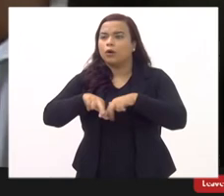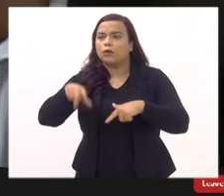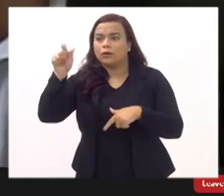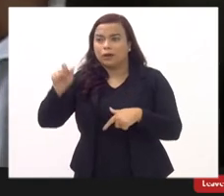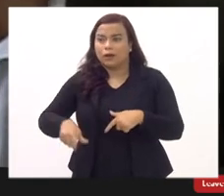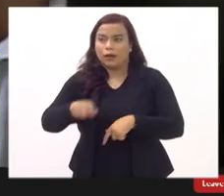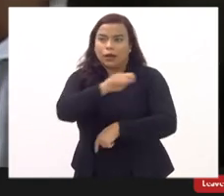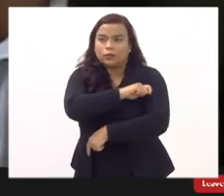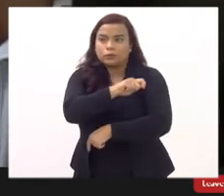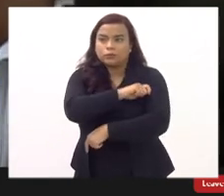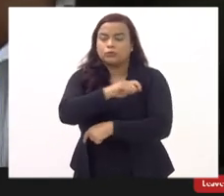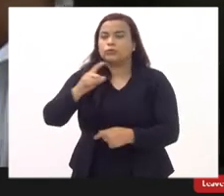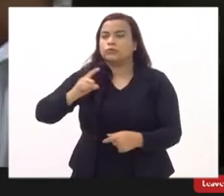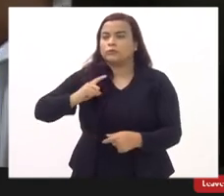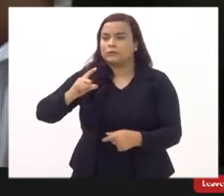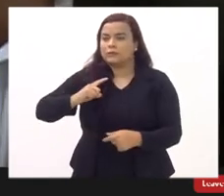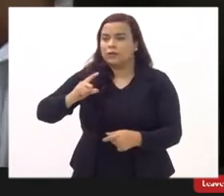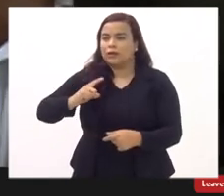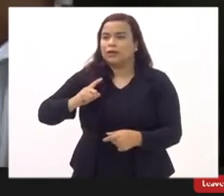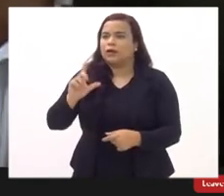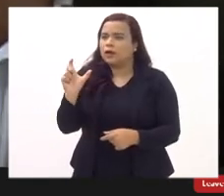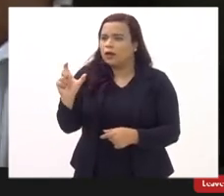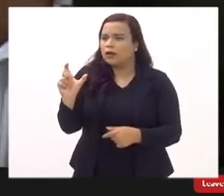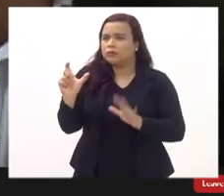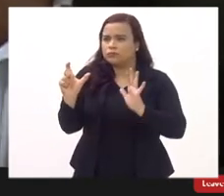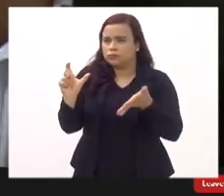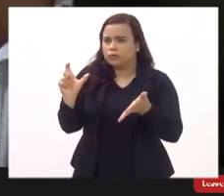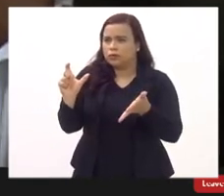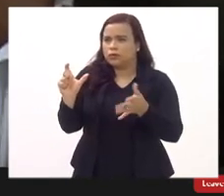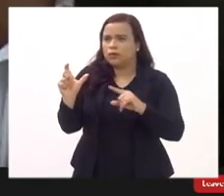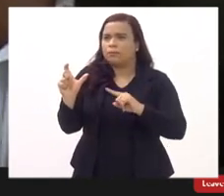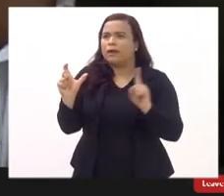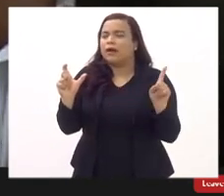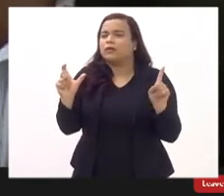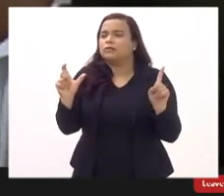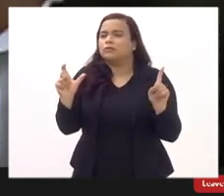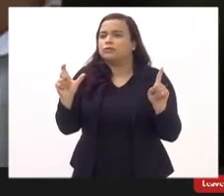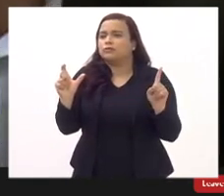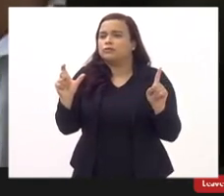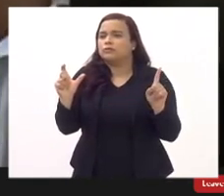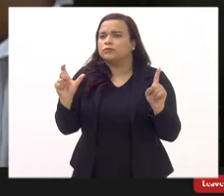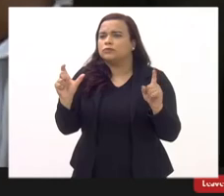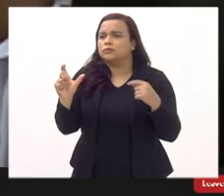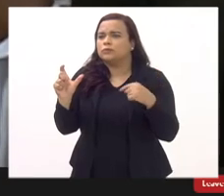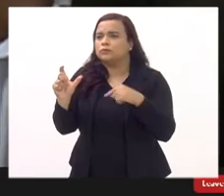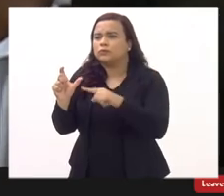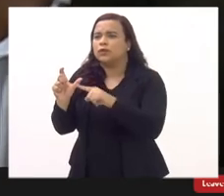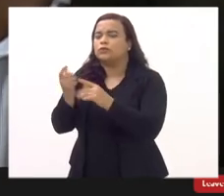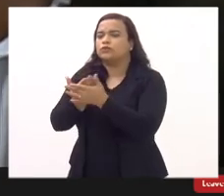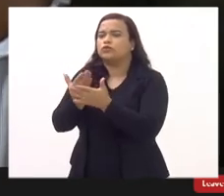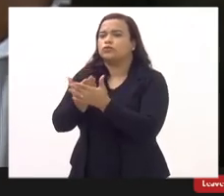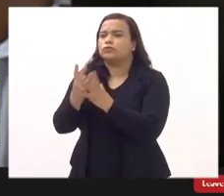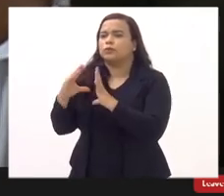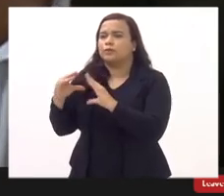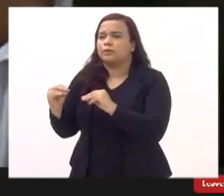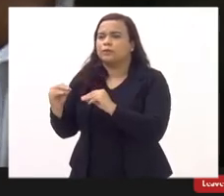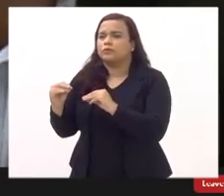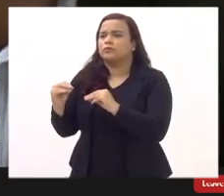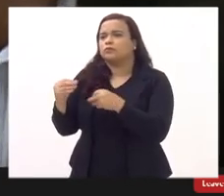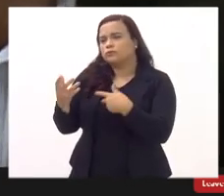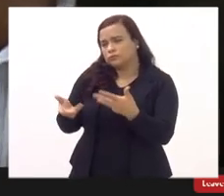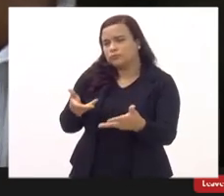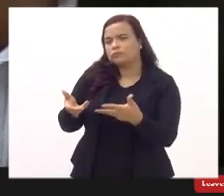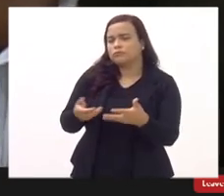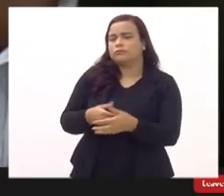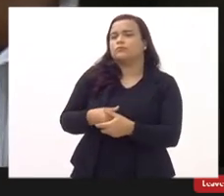que já tem o cartão e vai estudar na parte da noite. São alguns detalhes